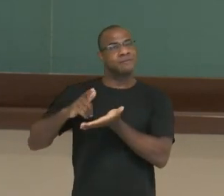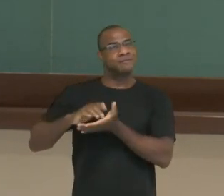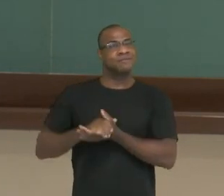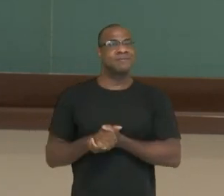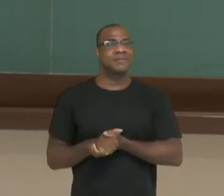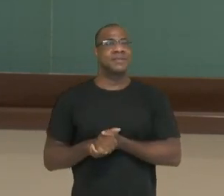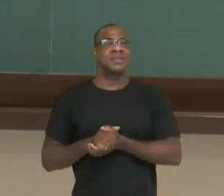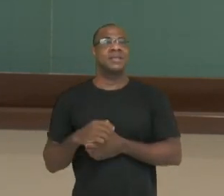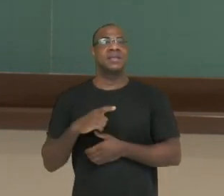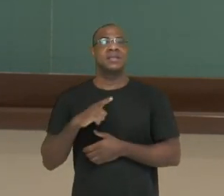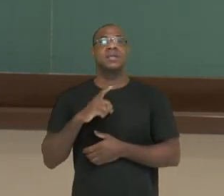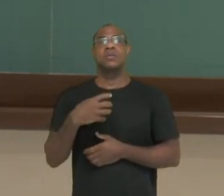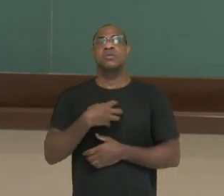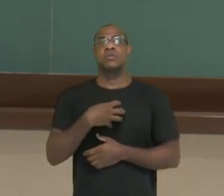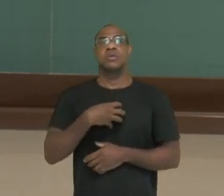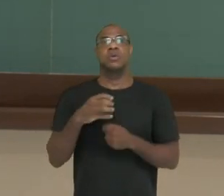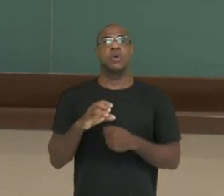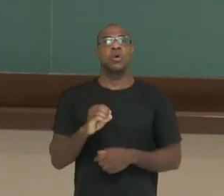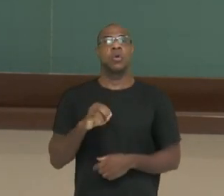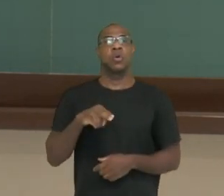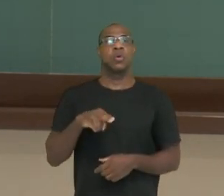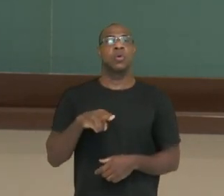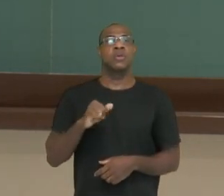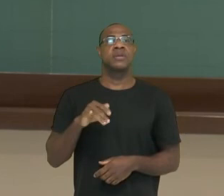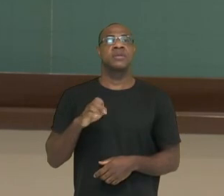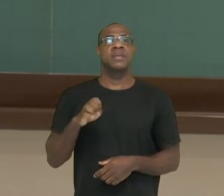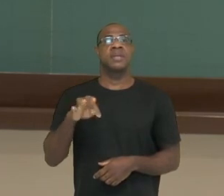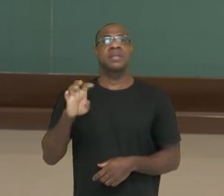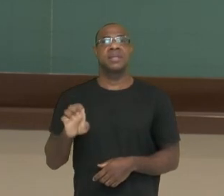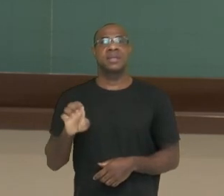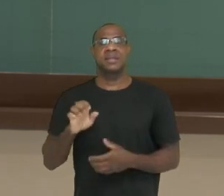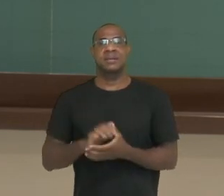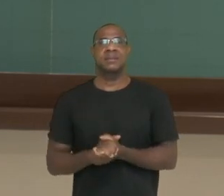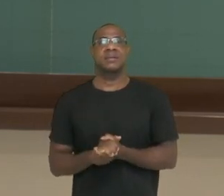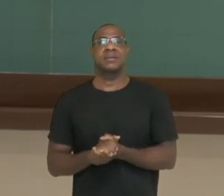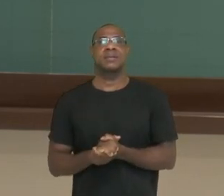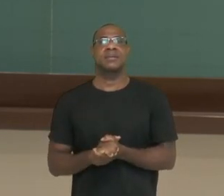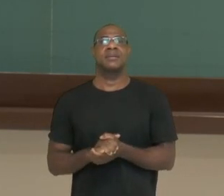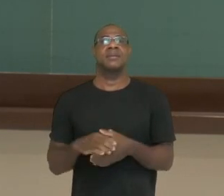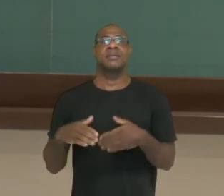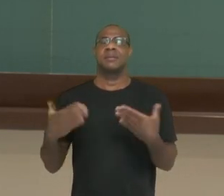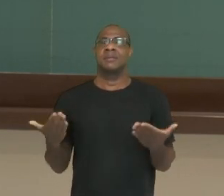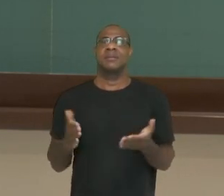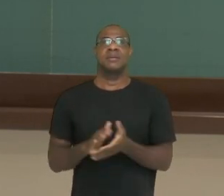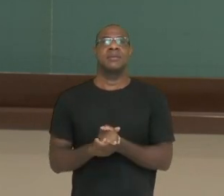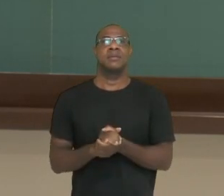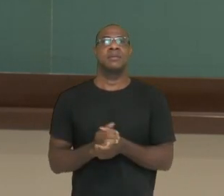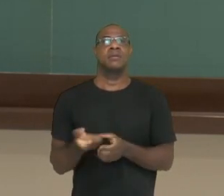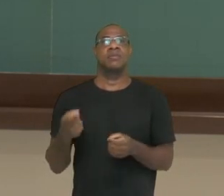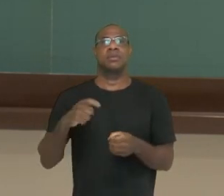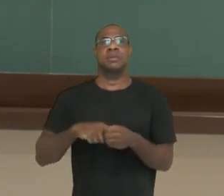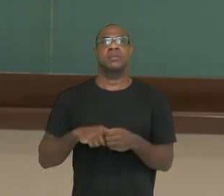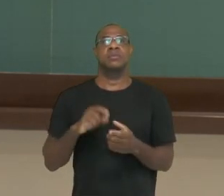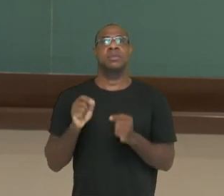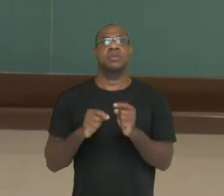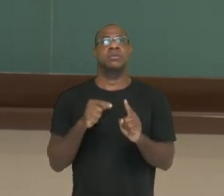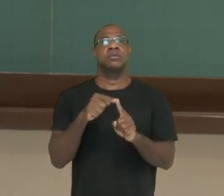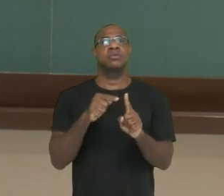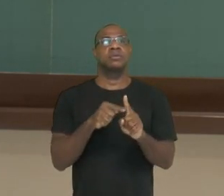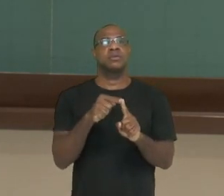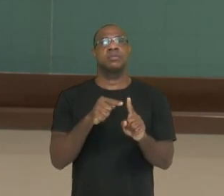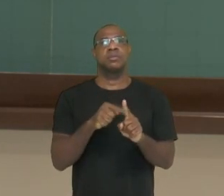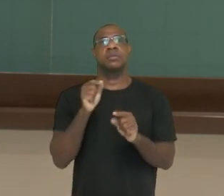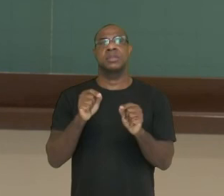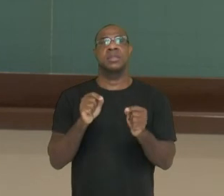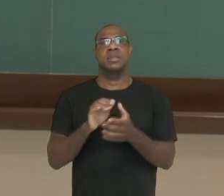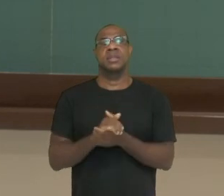ó, no modo narrador onisciente. Retomando, né, os tipos de narrador nas obras, ó, nós temos aqui